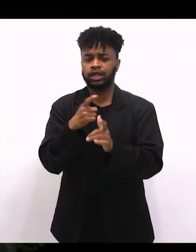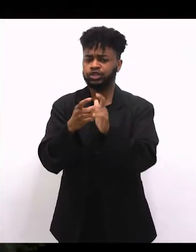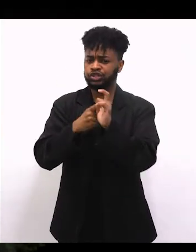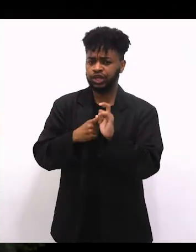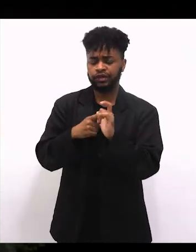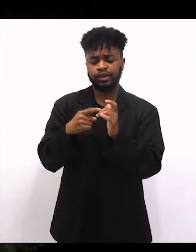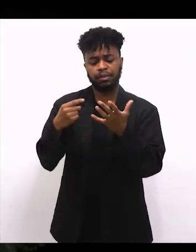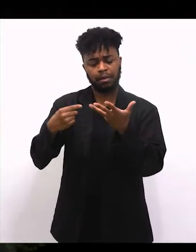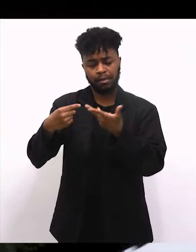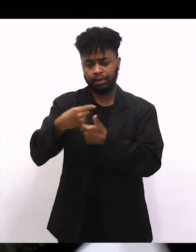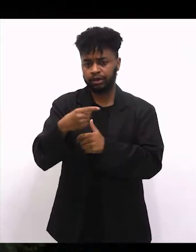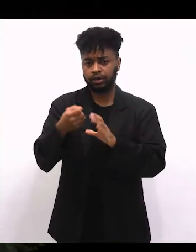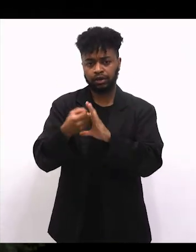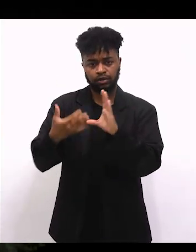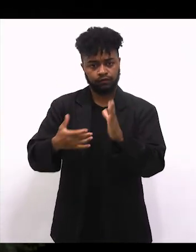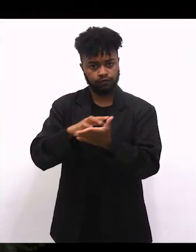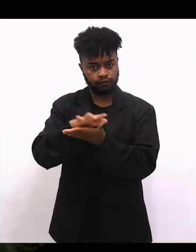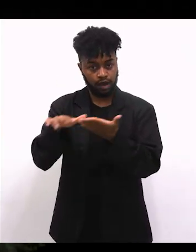dívida, tudo isso que